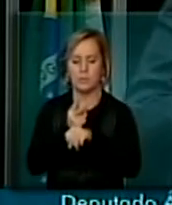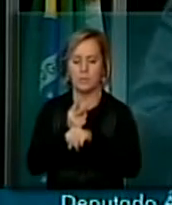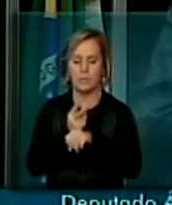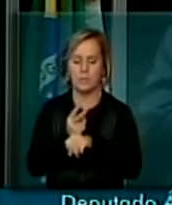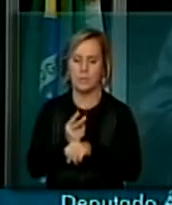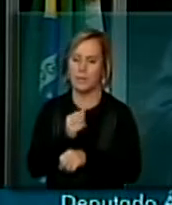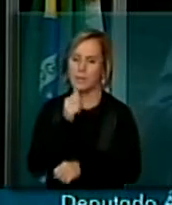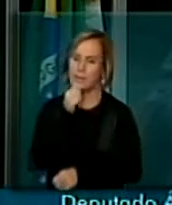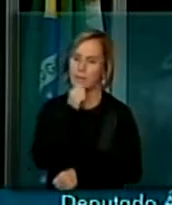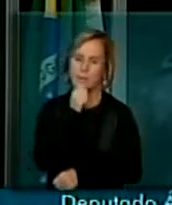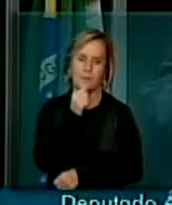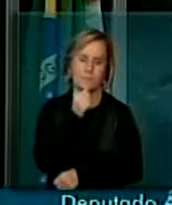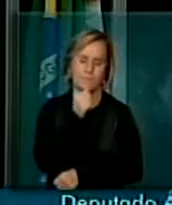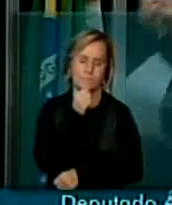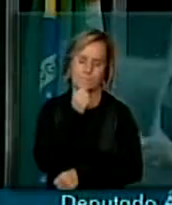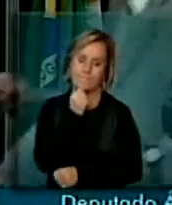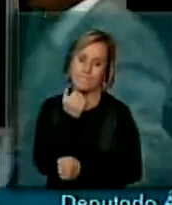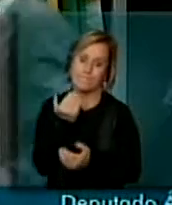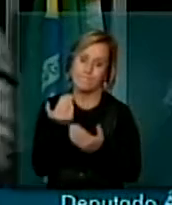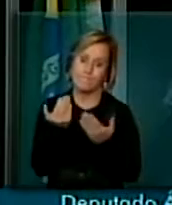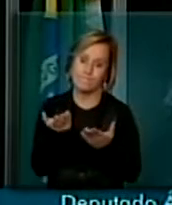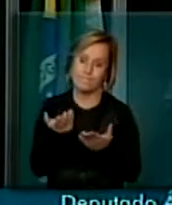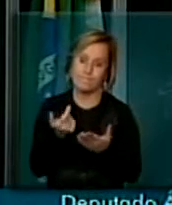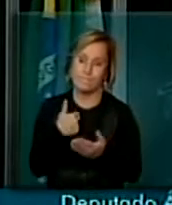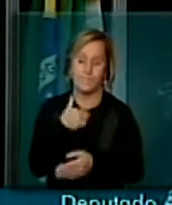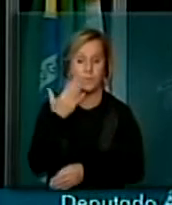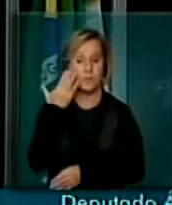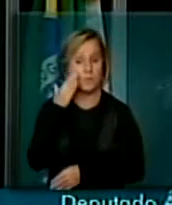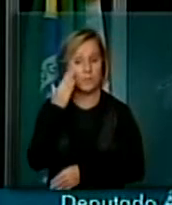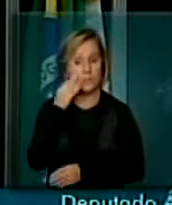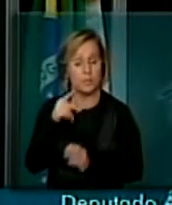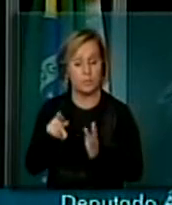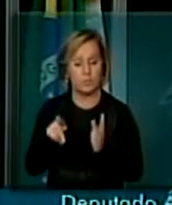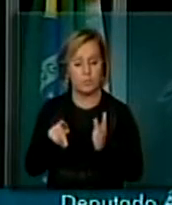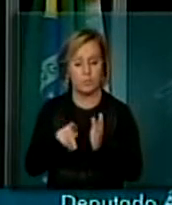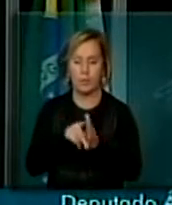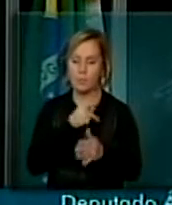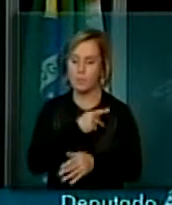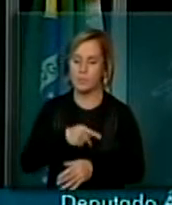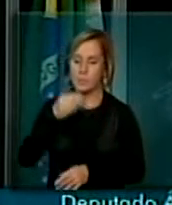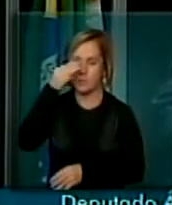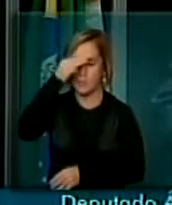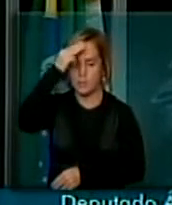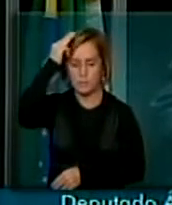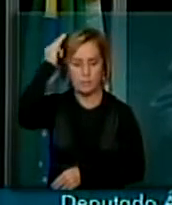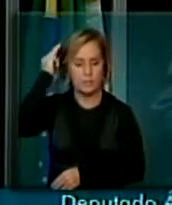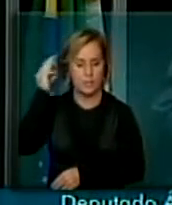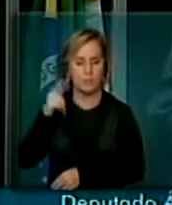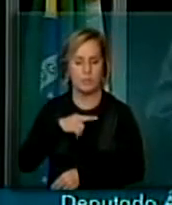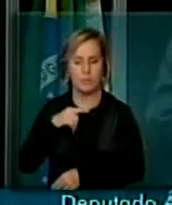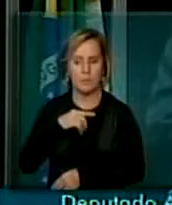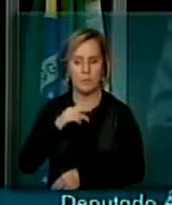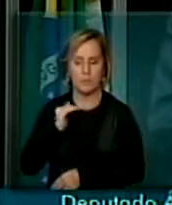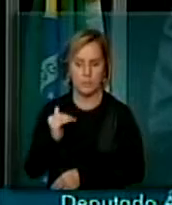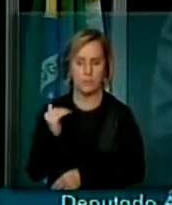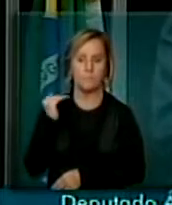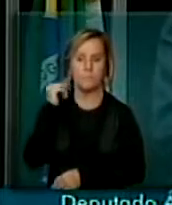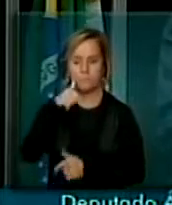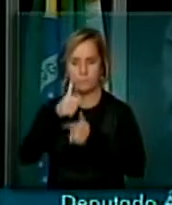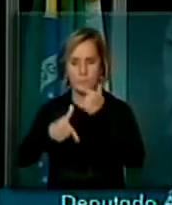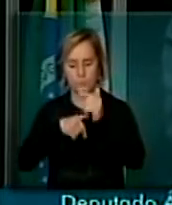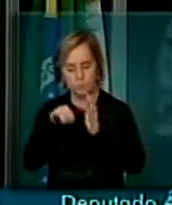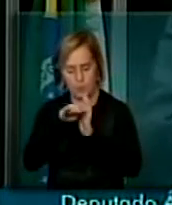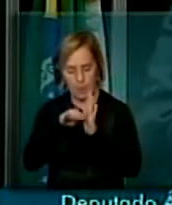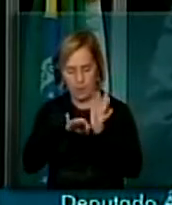se efetivou. Daí, senhor presidente, eu entender que cabe ao presidente Michel Temer, que é que organiza a pauta dos trabalhos,